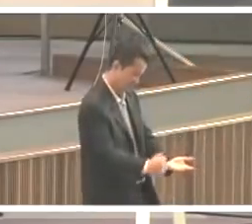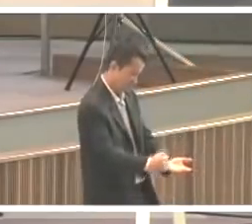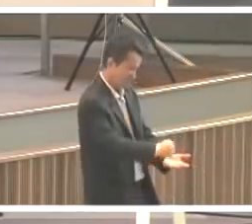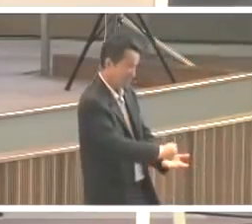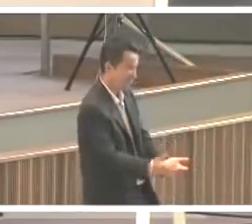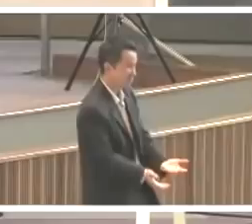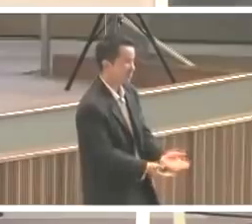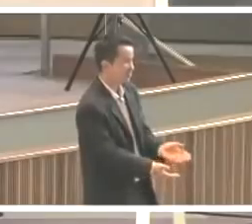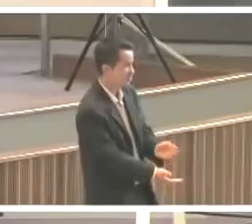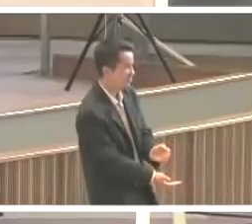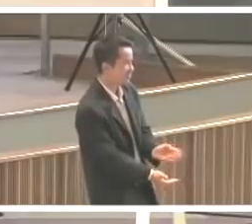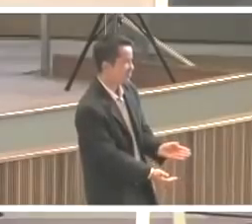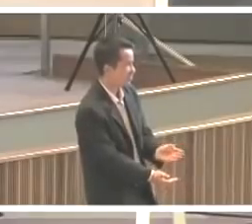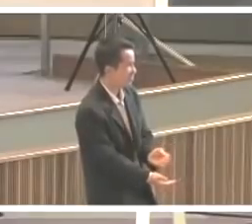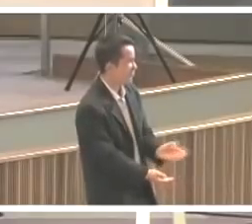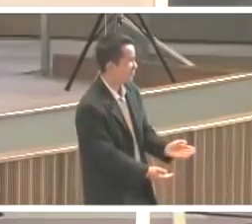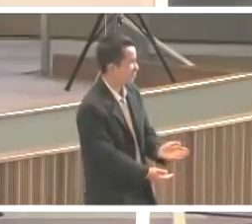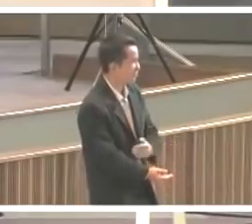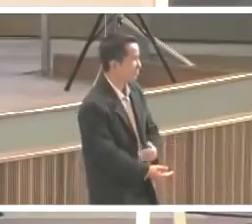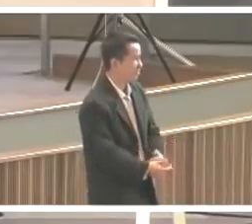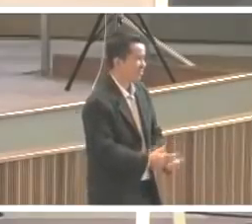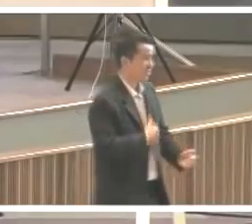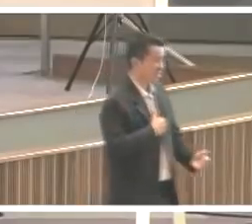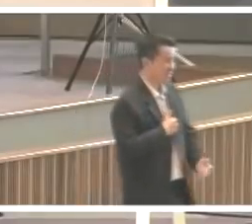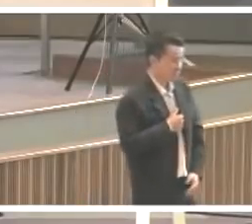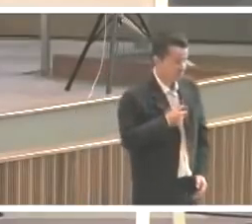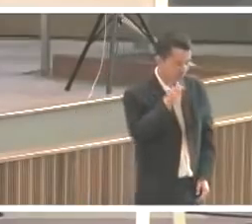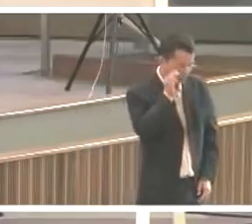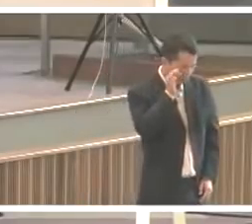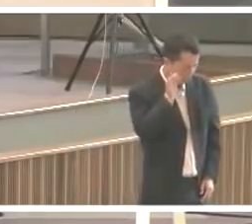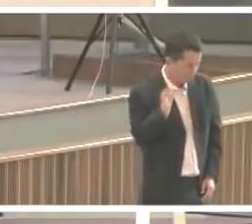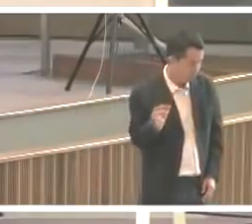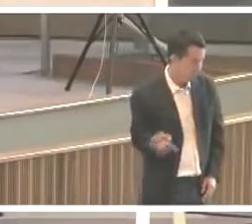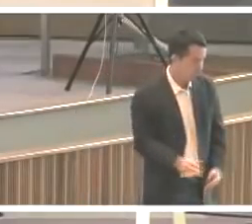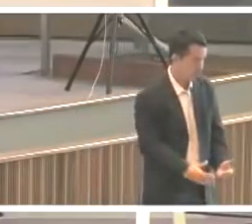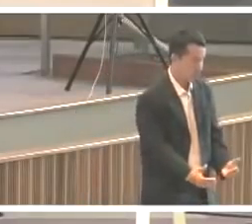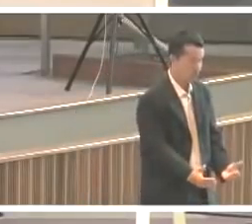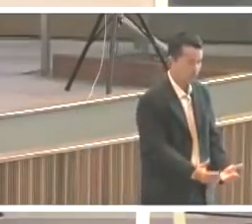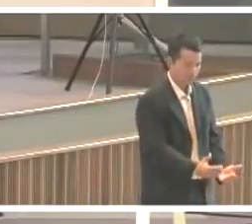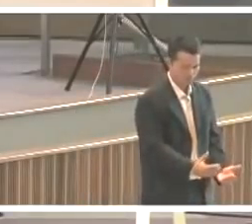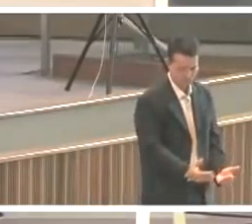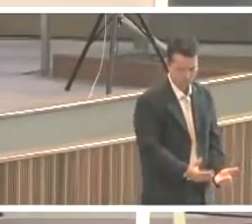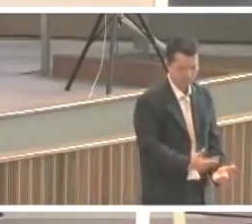livro. Gente, eu não entendi.